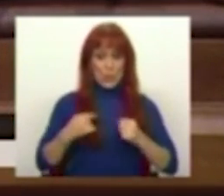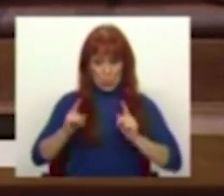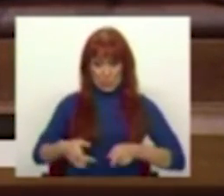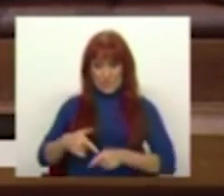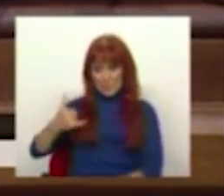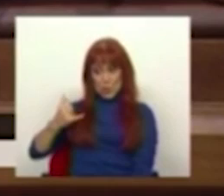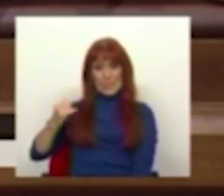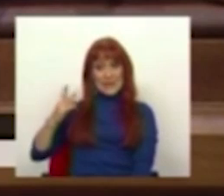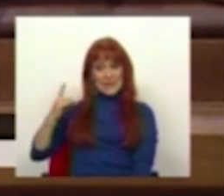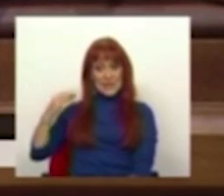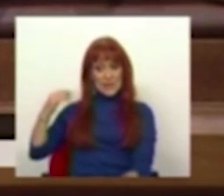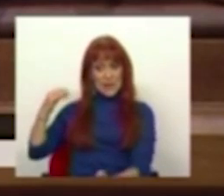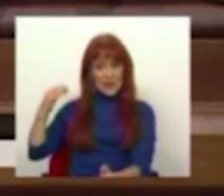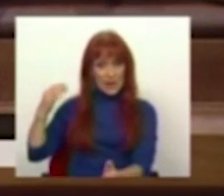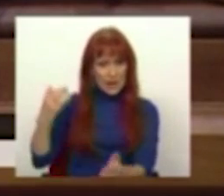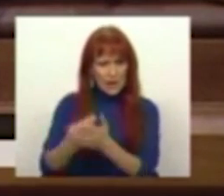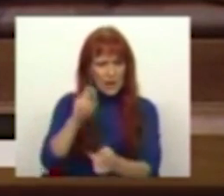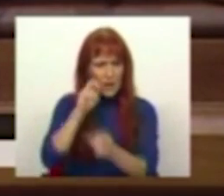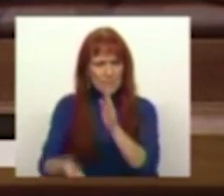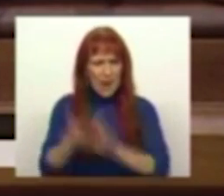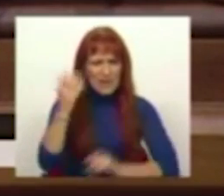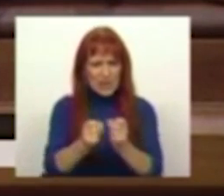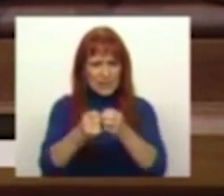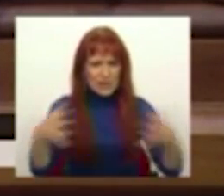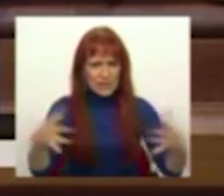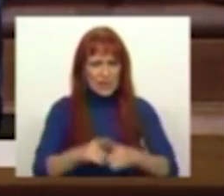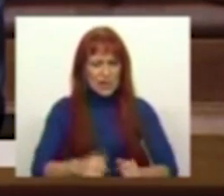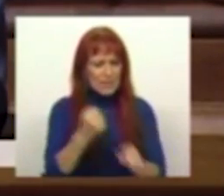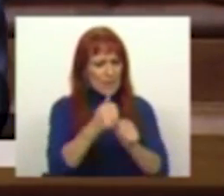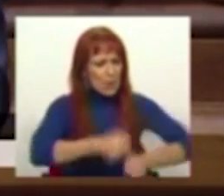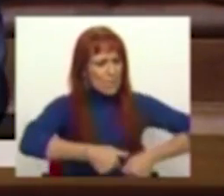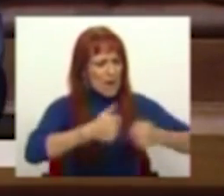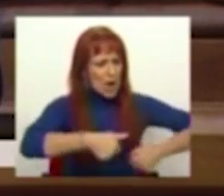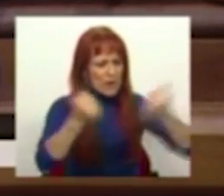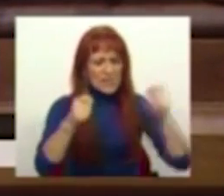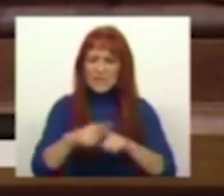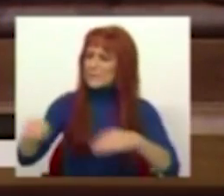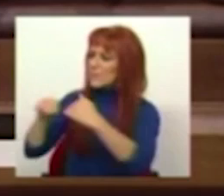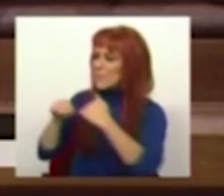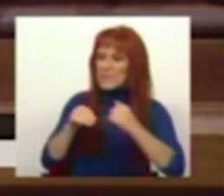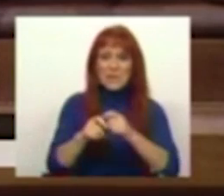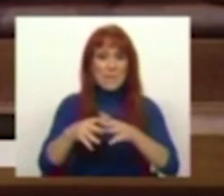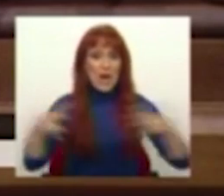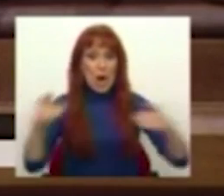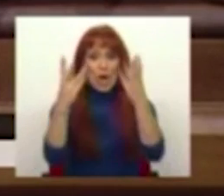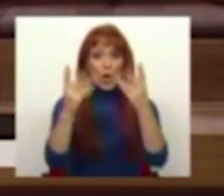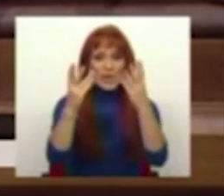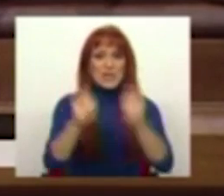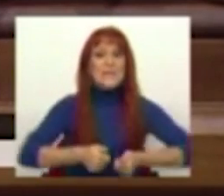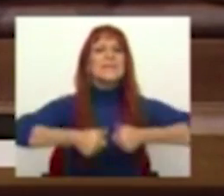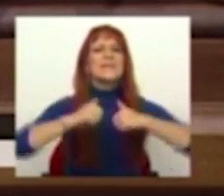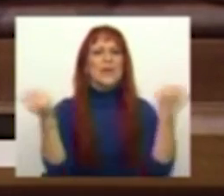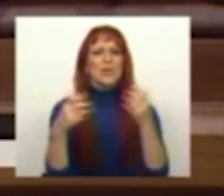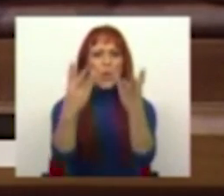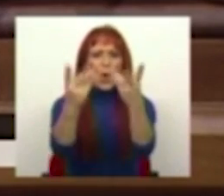em 2016, assegurando mais crescimento, melhor emprego, maior igualdade e contas certas.